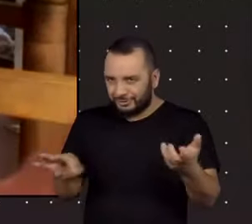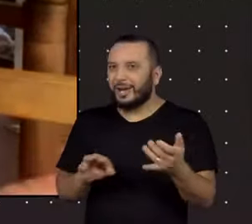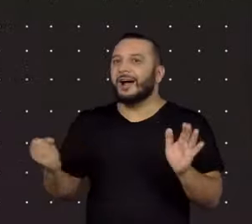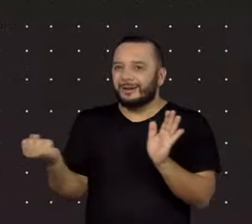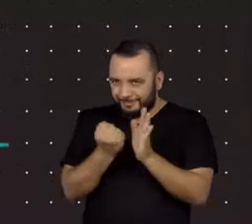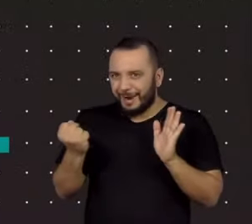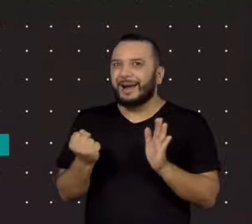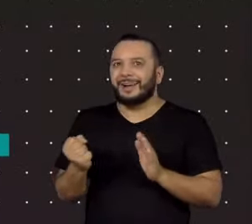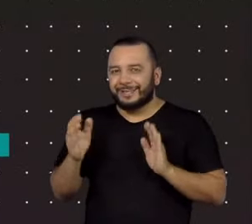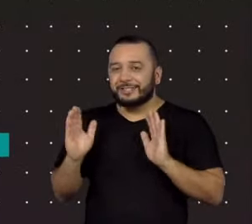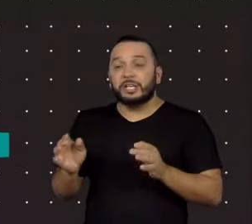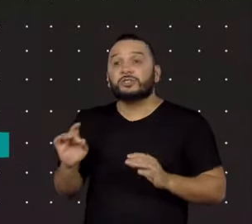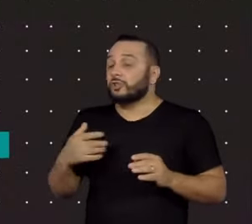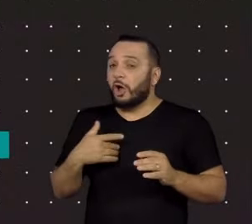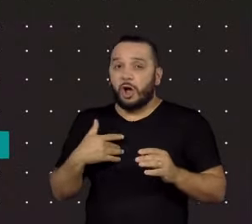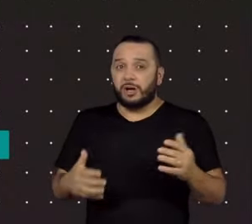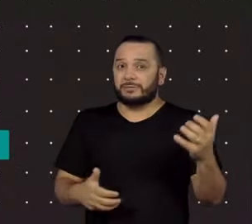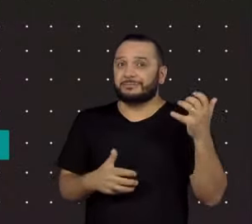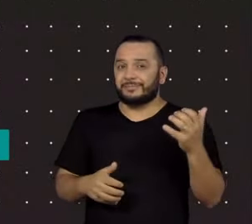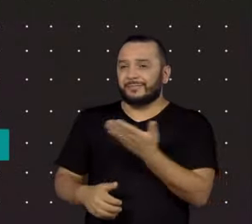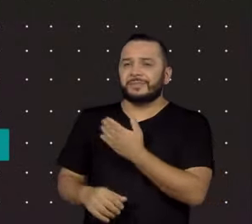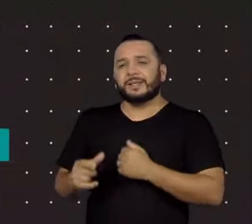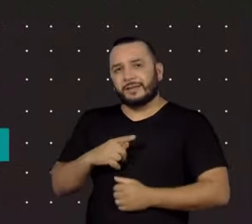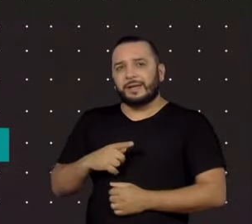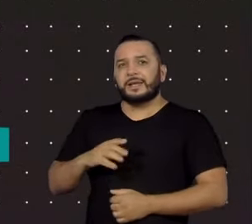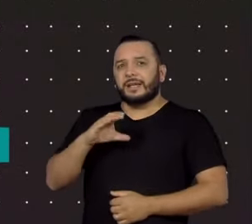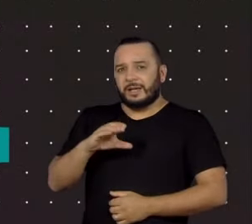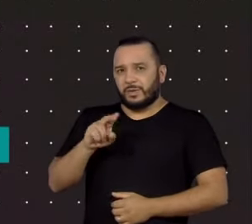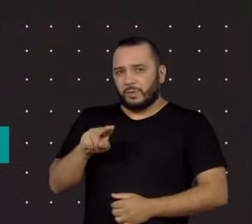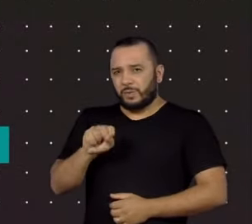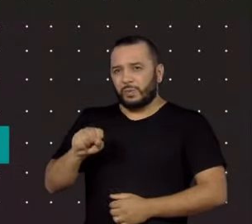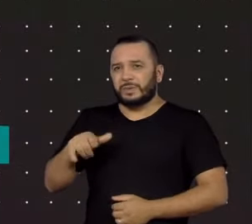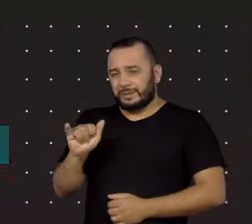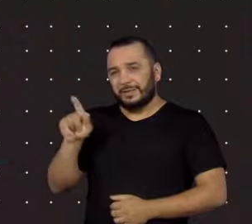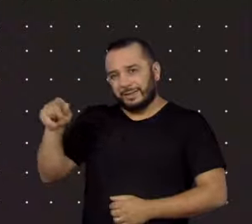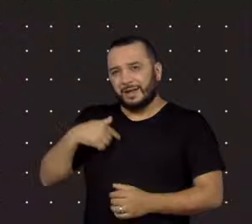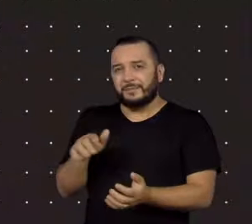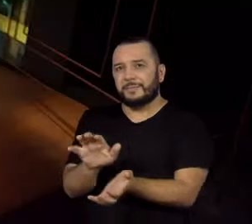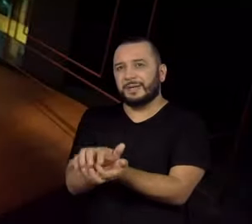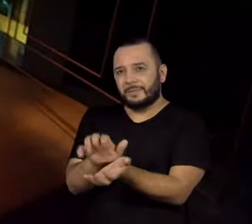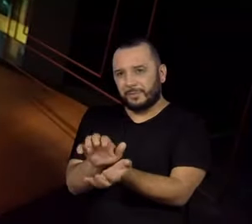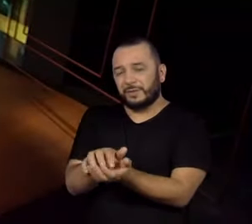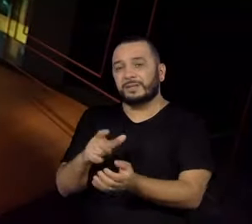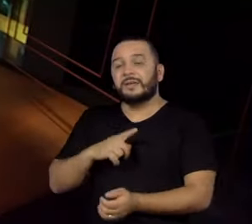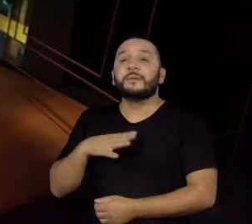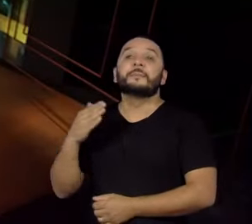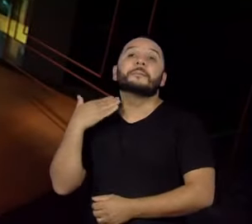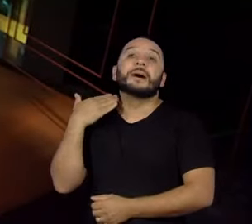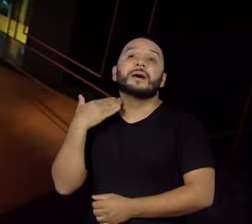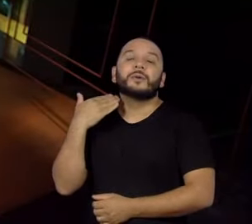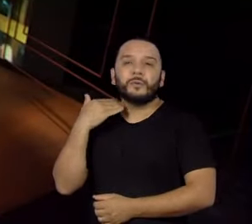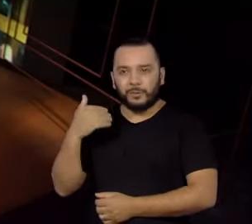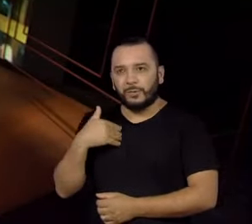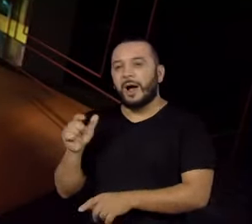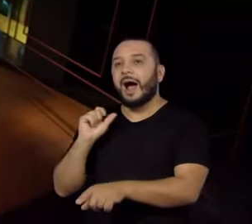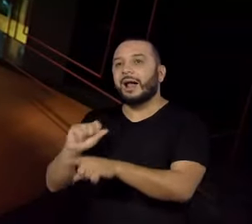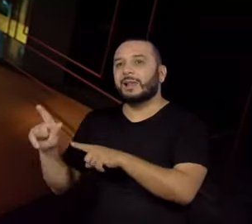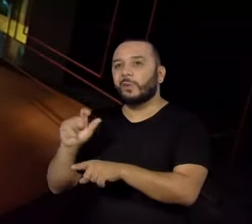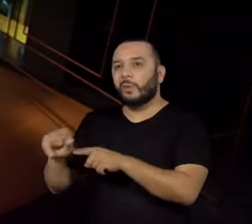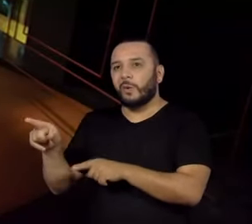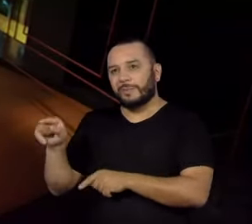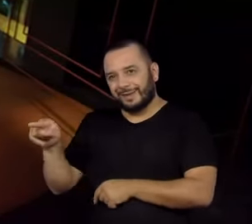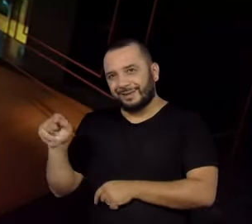nas mãos, sim. O Cid Almeida, um violinista também lá de Pernambuco, que um banco lá do Nordeste patrocinou para ele o aluguel do instrumento. Né? E ele deu